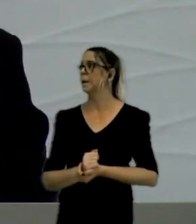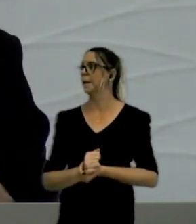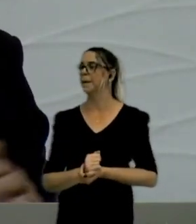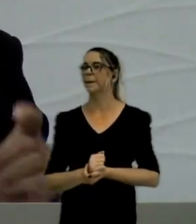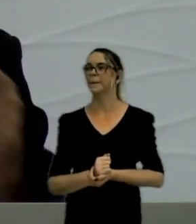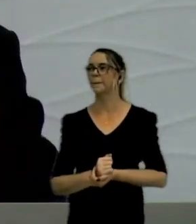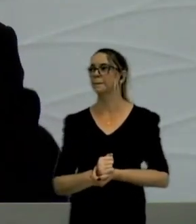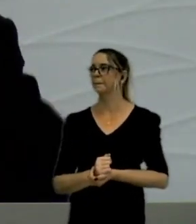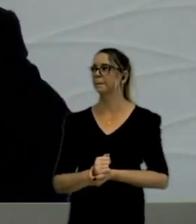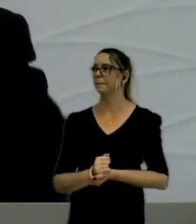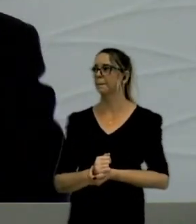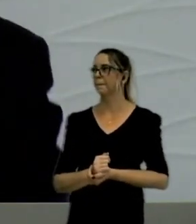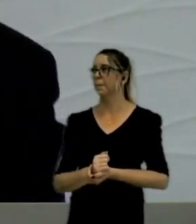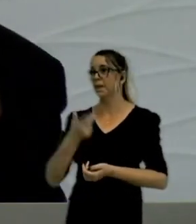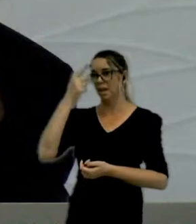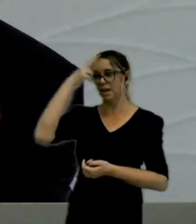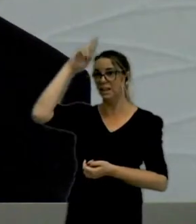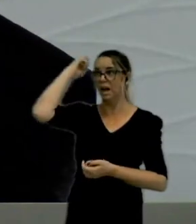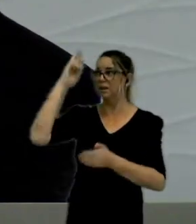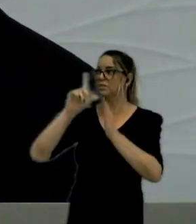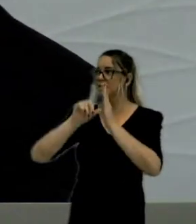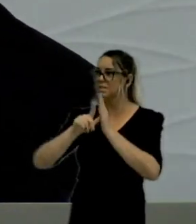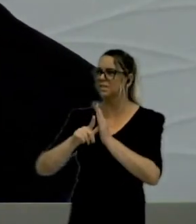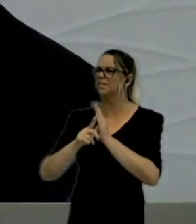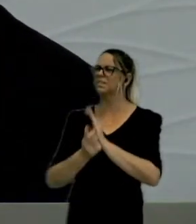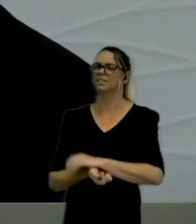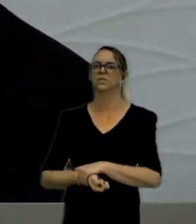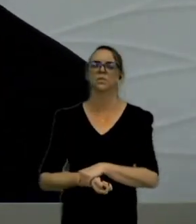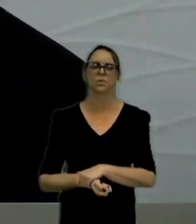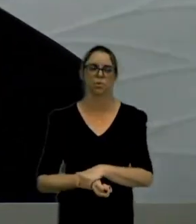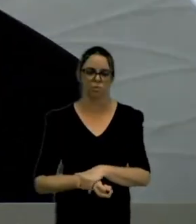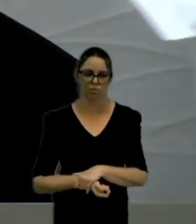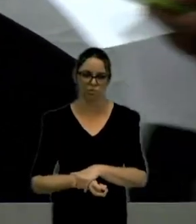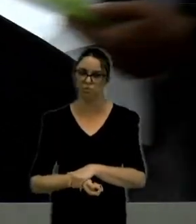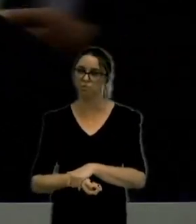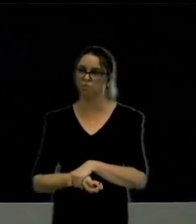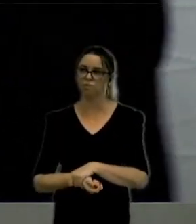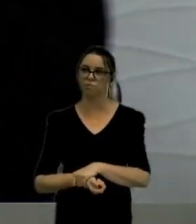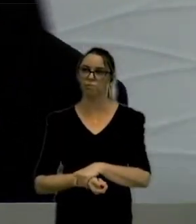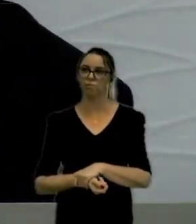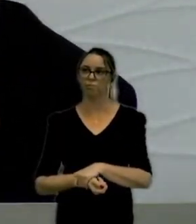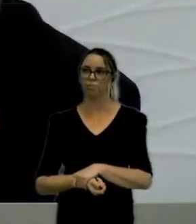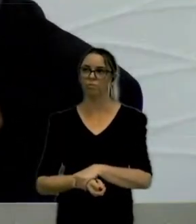atrasado. O senhor não chegou na reunião, não. Chegou agora, está com meia hora.